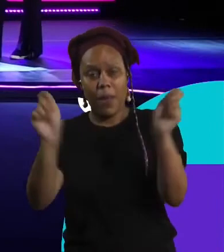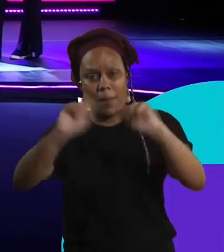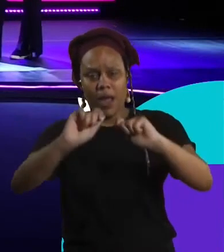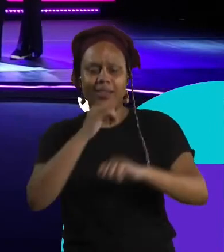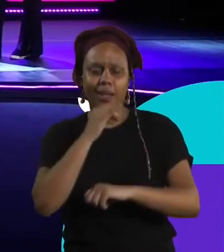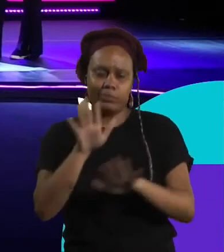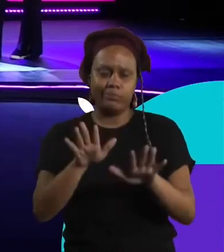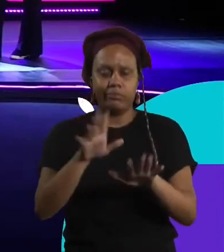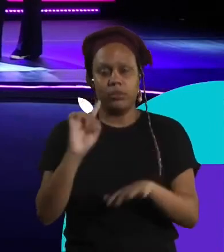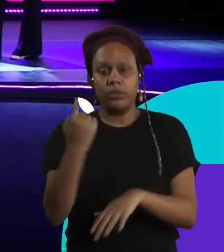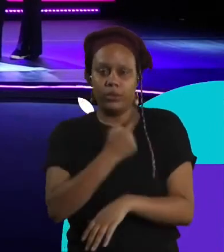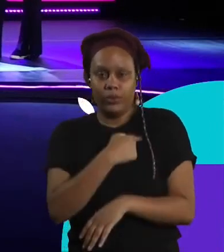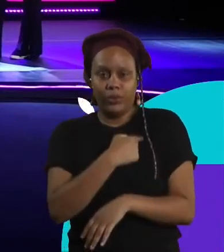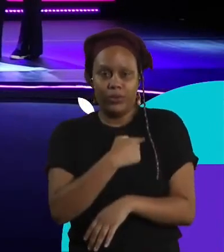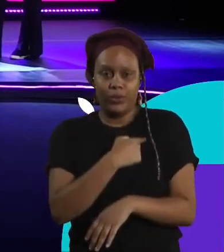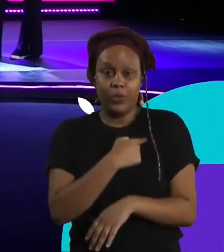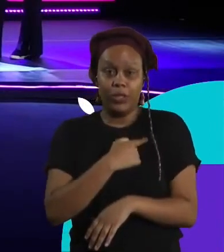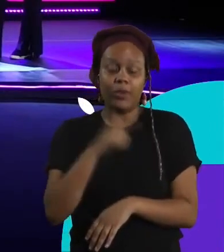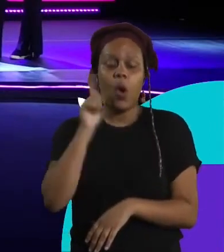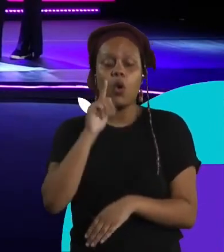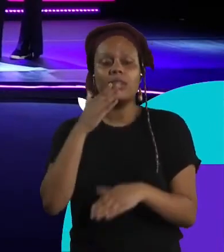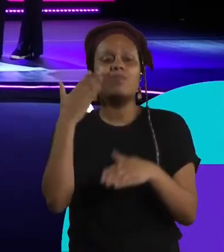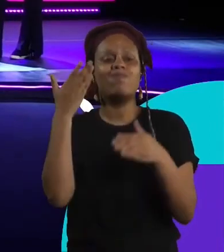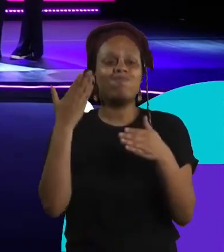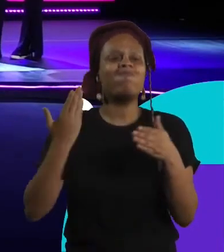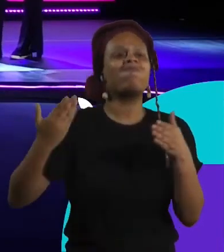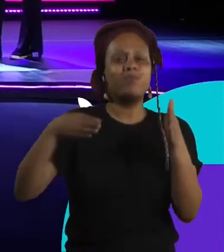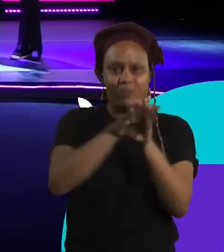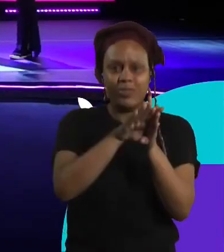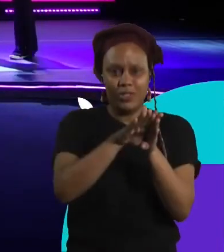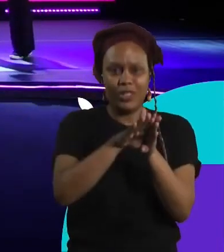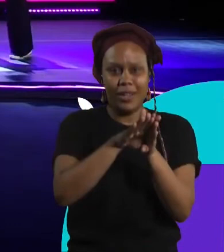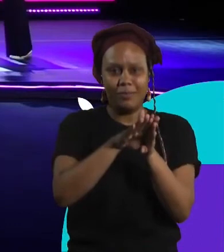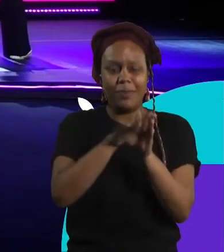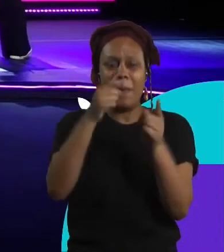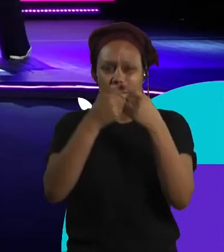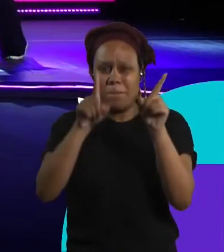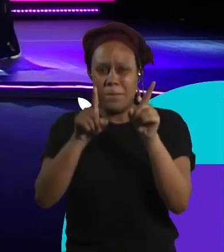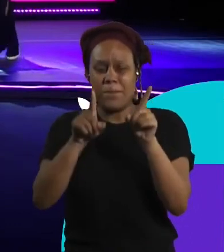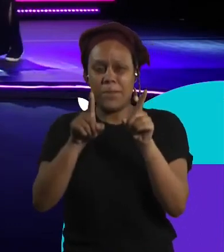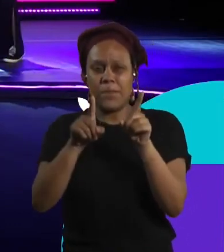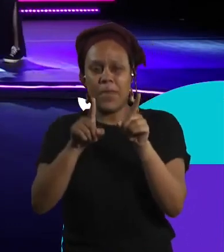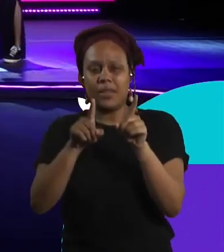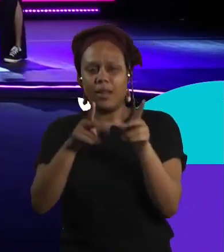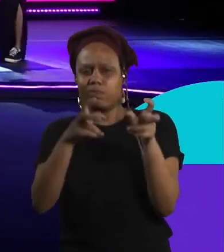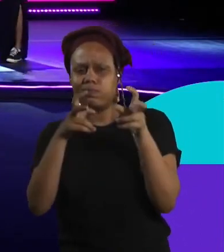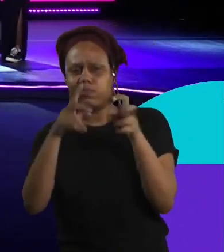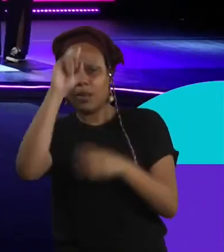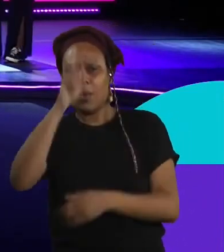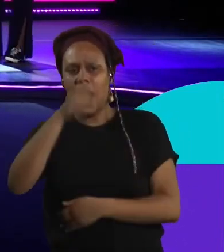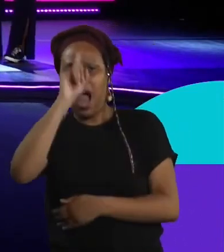a gente sozinha, a gente vai, de alguma forma vai chegar, mas dá muito trabalho. Verificar os próprios machismos, sabe? É uma área, quando uma mulher entra na área e ela